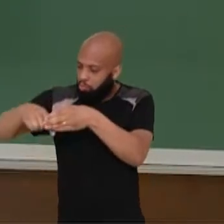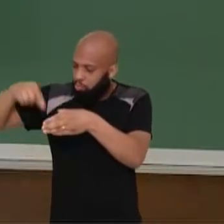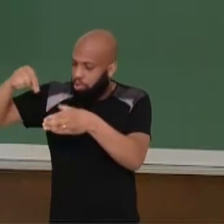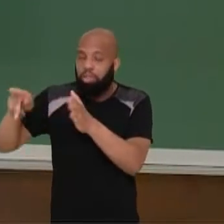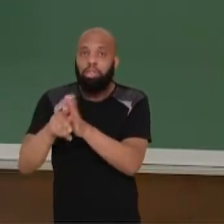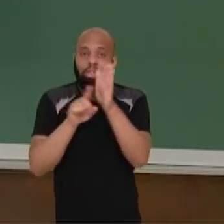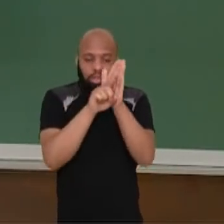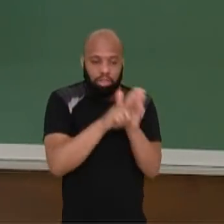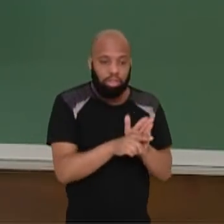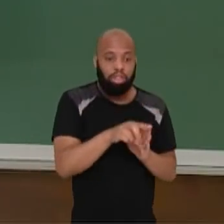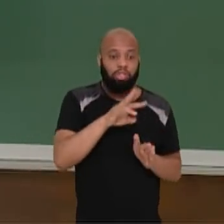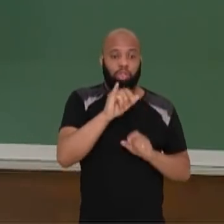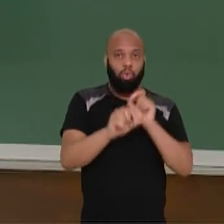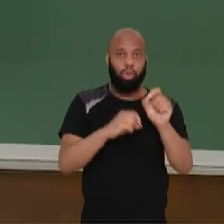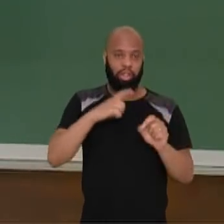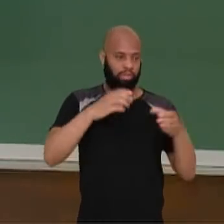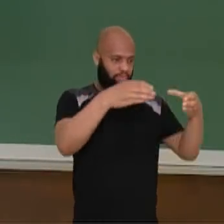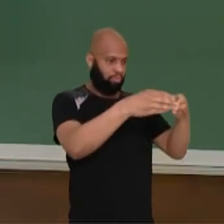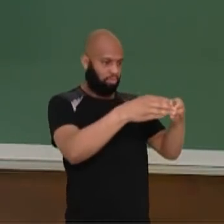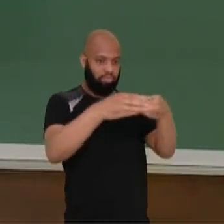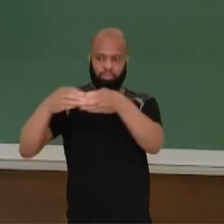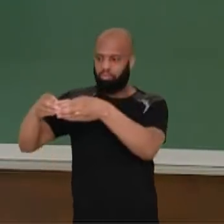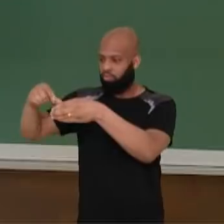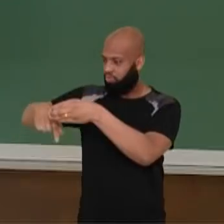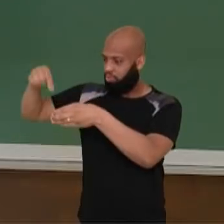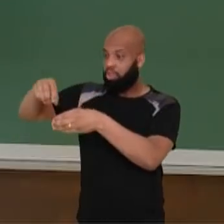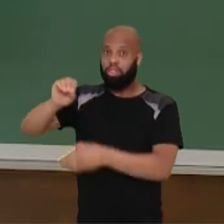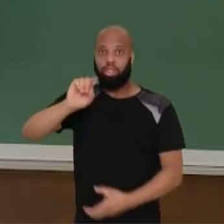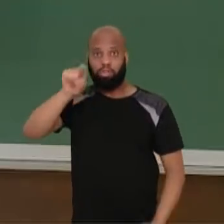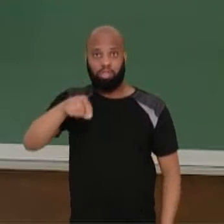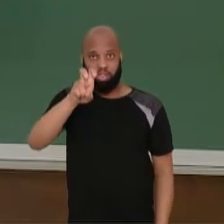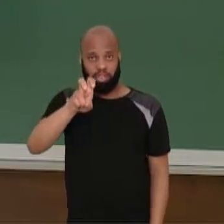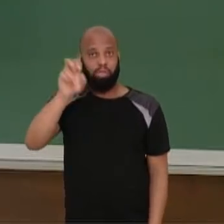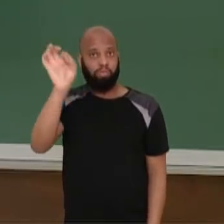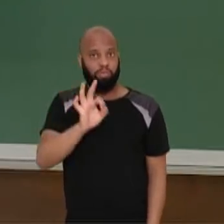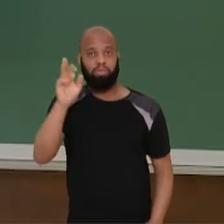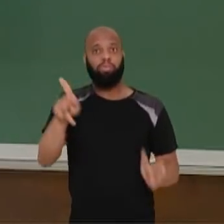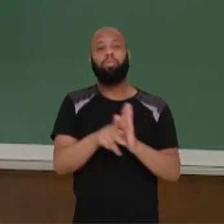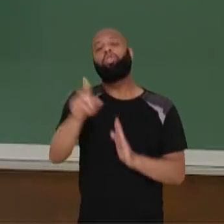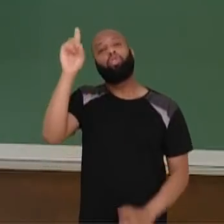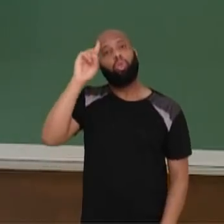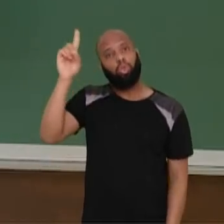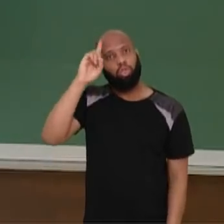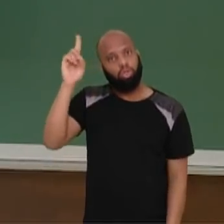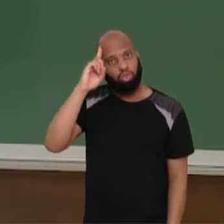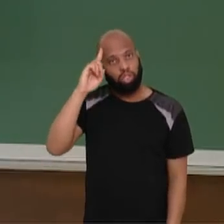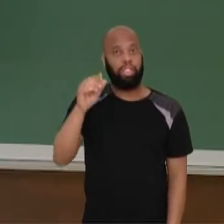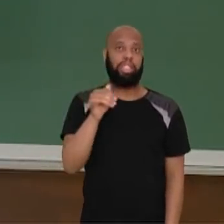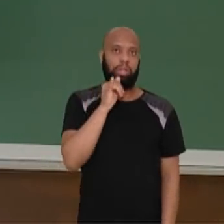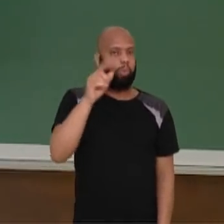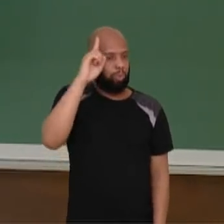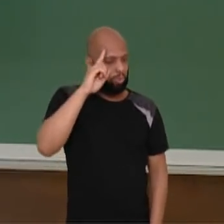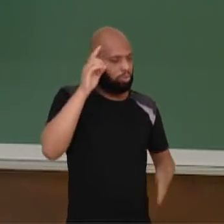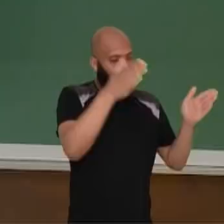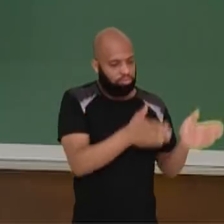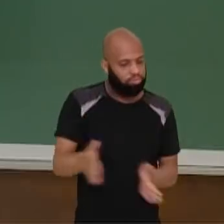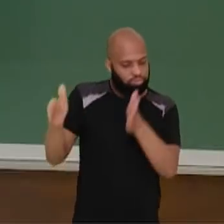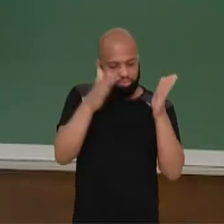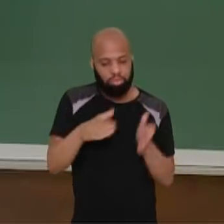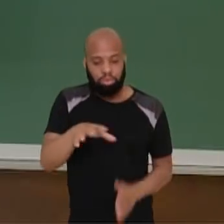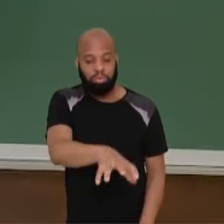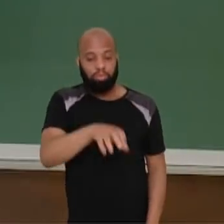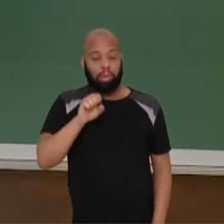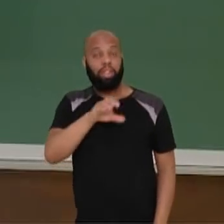pesquisa, será retirado 0,5% da produção diariamente. Então, todo dia tem uma produção e eles vão